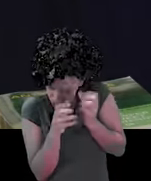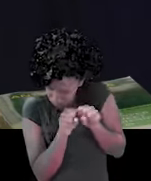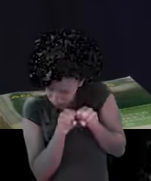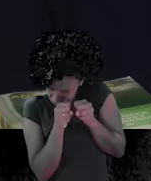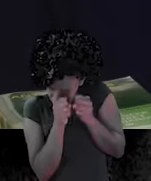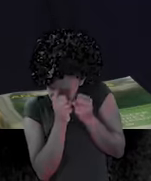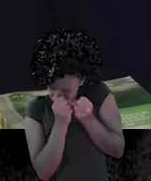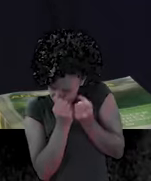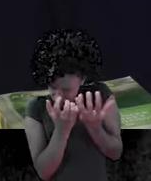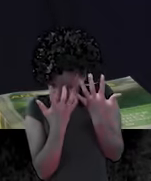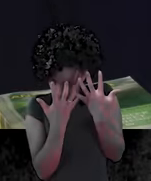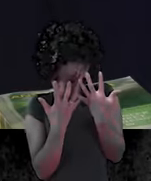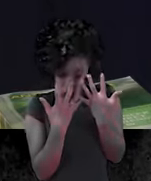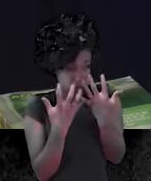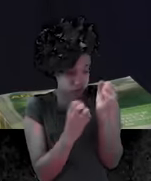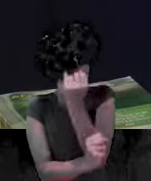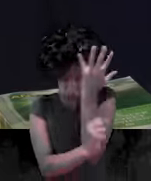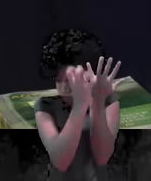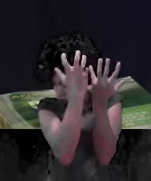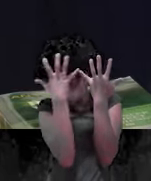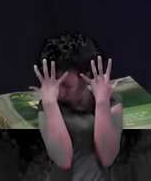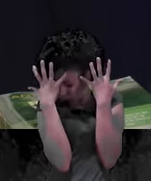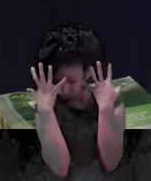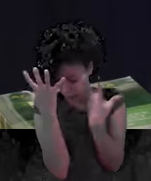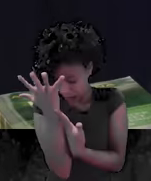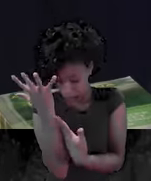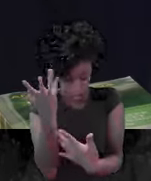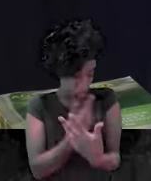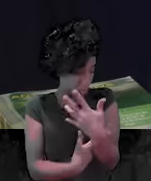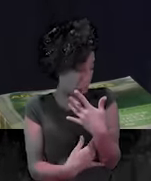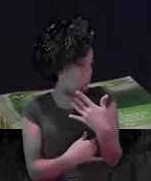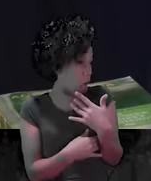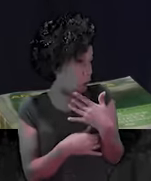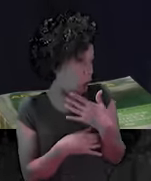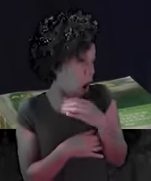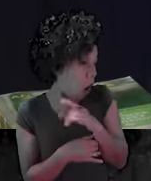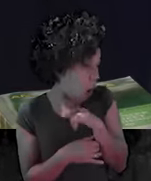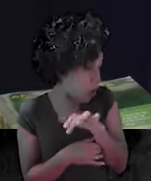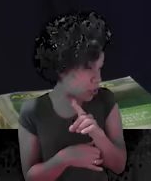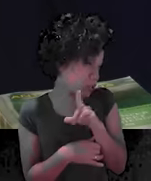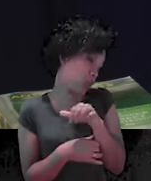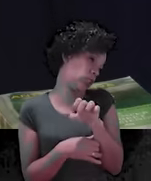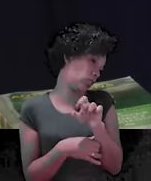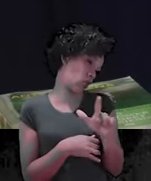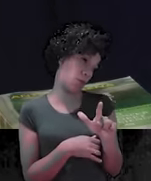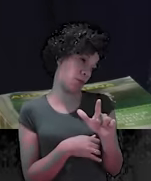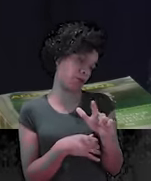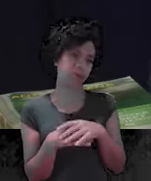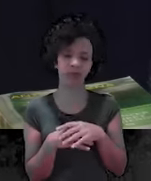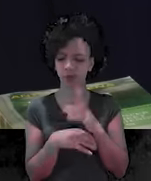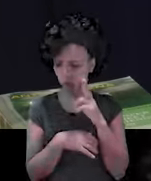tá tudo quebrado as cores eram por cima de mim cara eu tava melado de óleo diesel para gente lá no banner jogo Diego 1